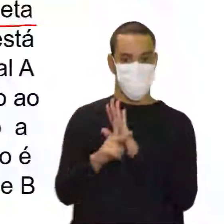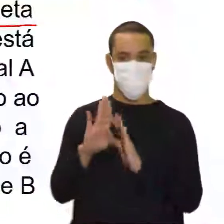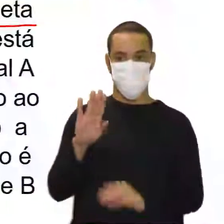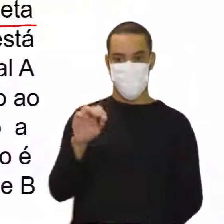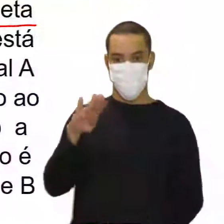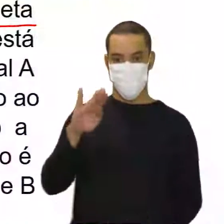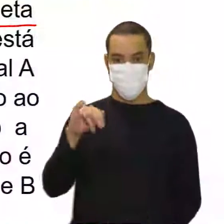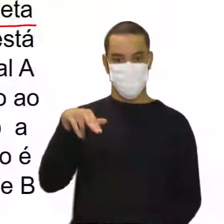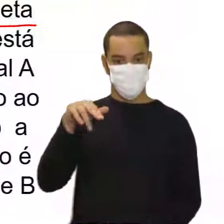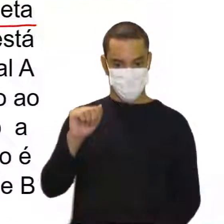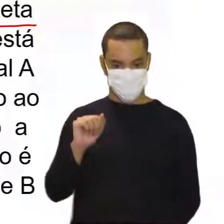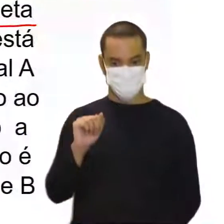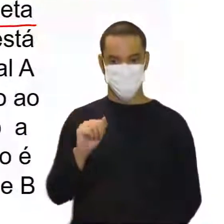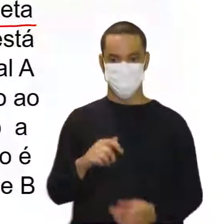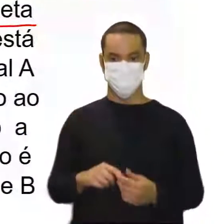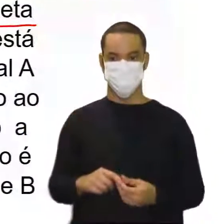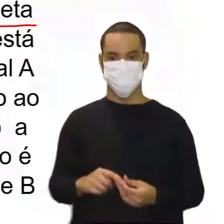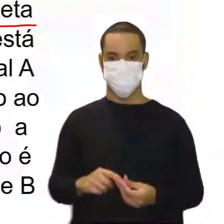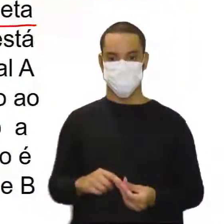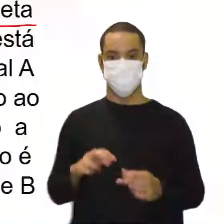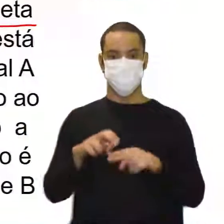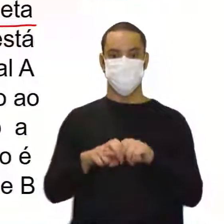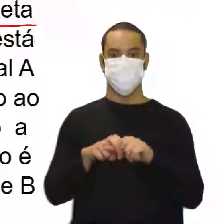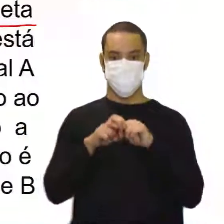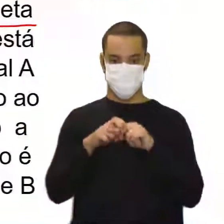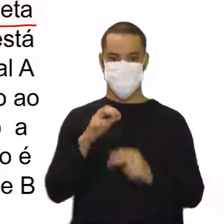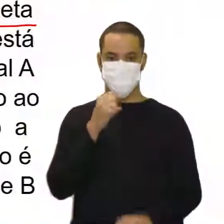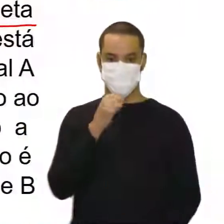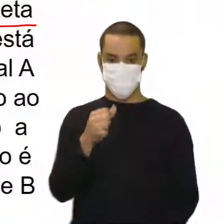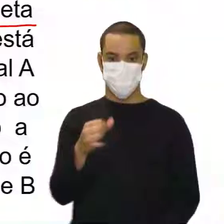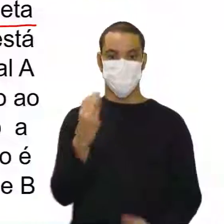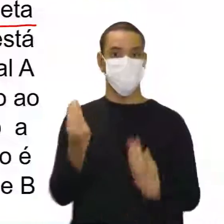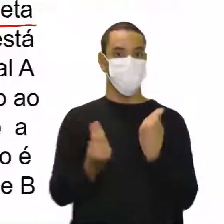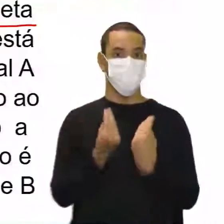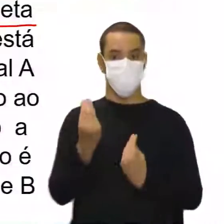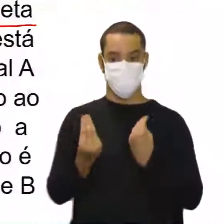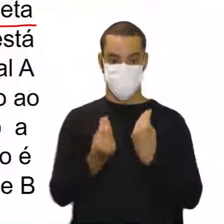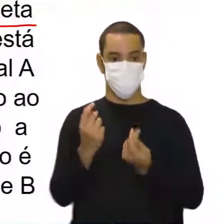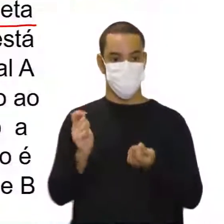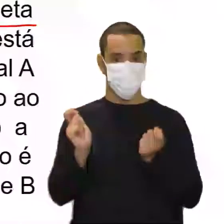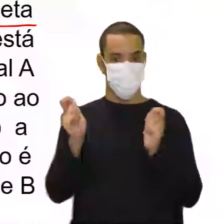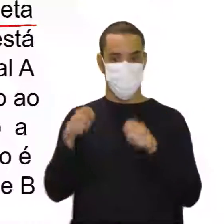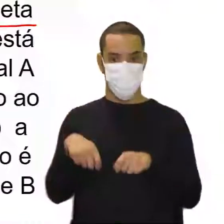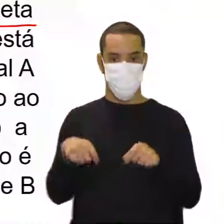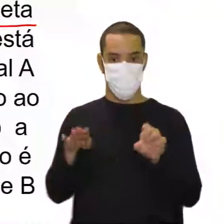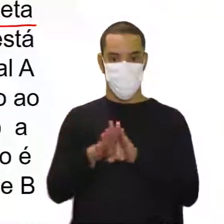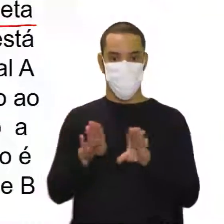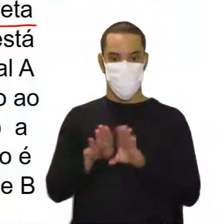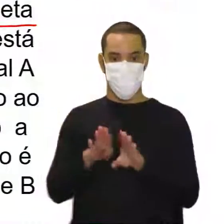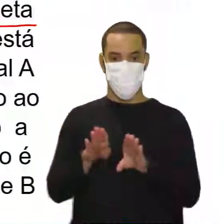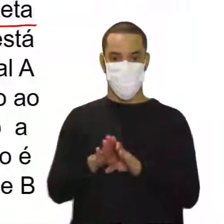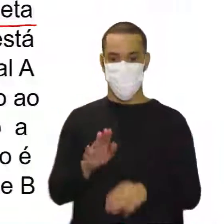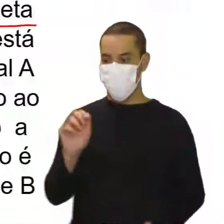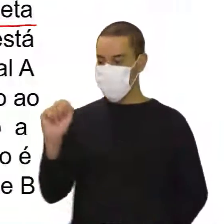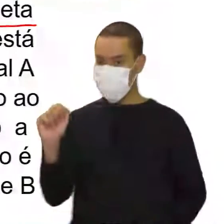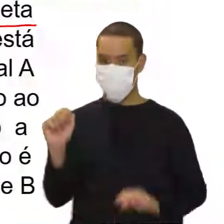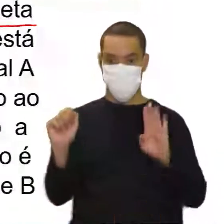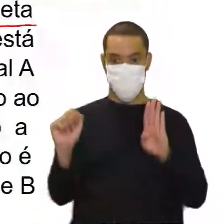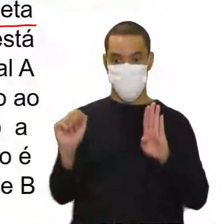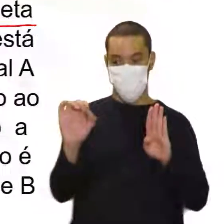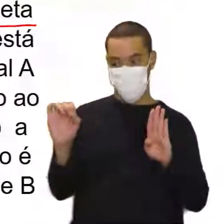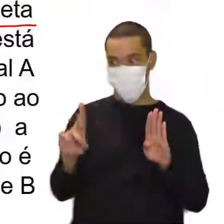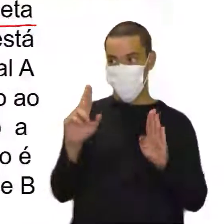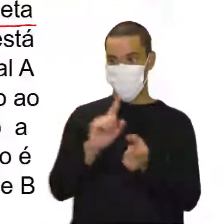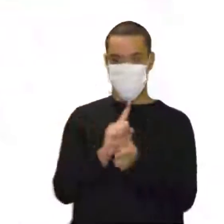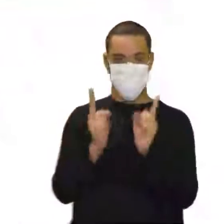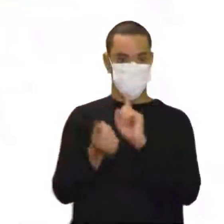do eletroímã. Quando a corrente elétrica flui de A para B, o mecanismo é armado. Quando flui ao contrário,